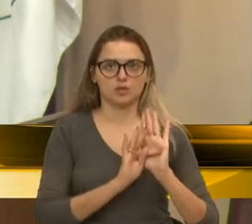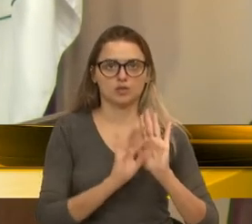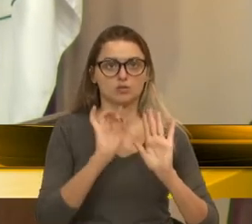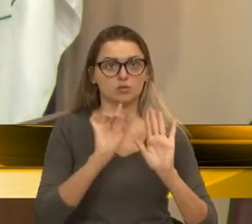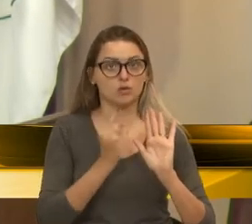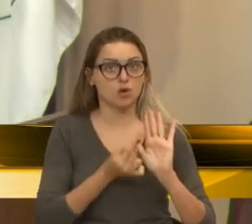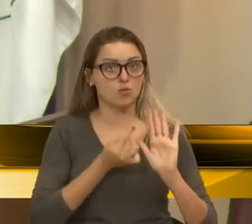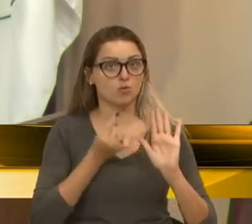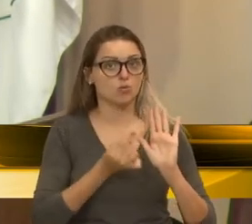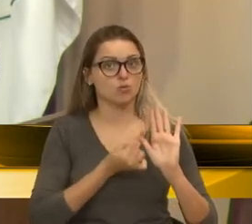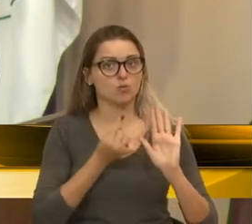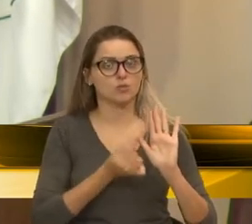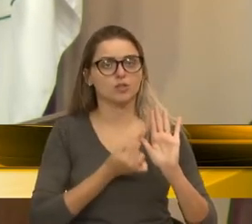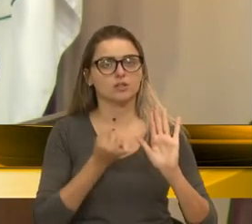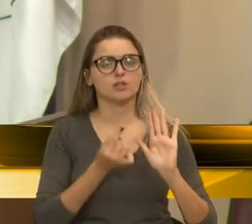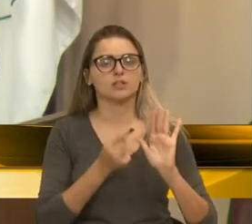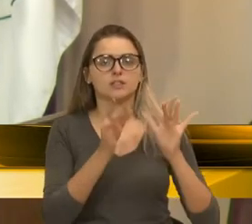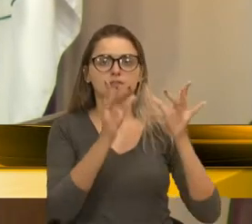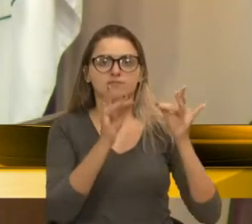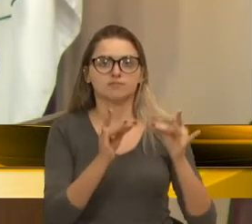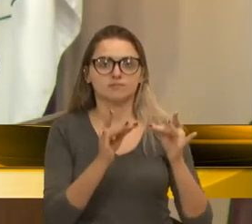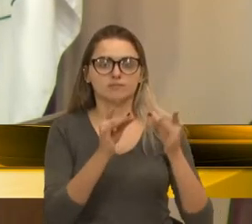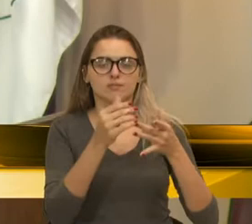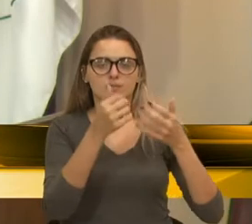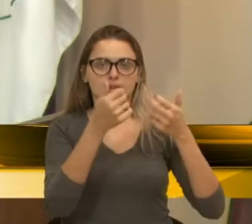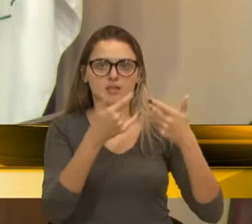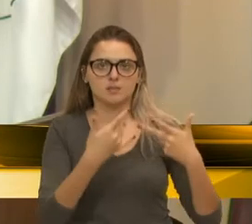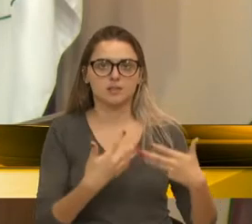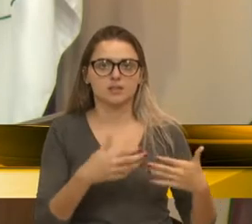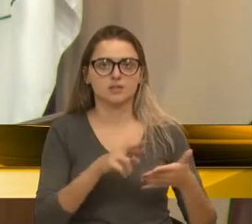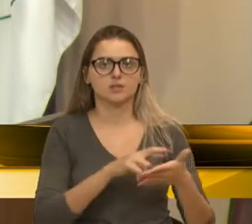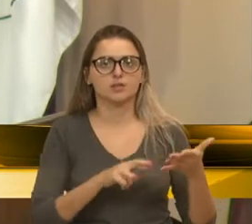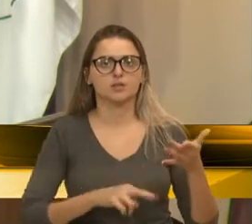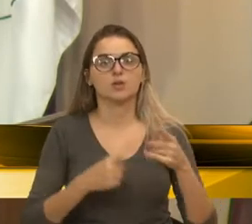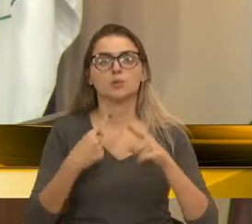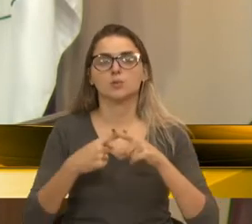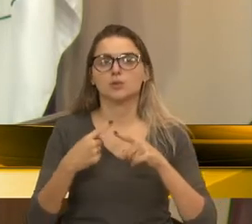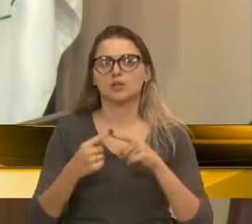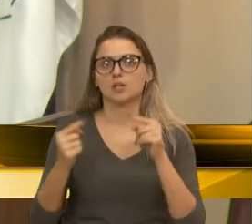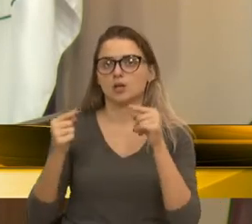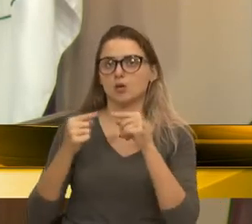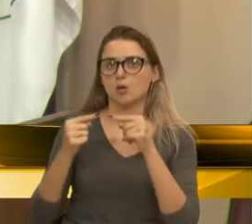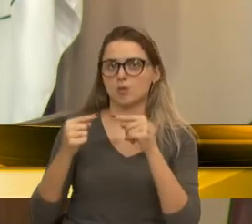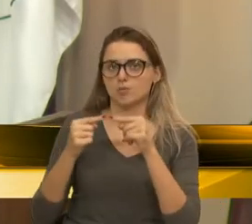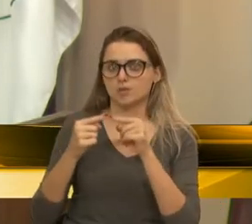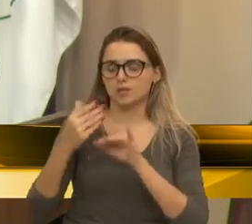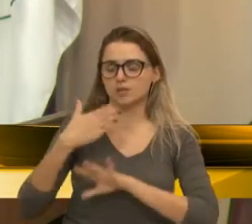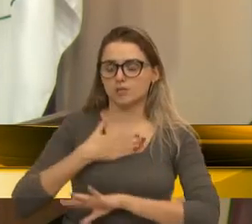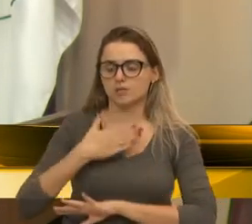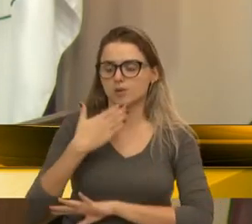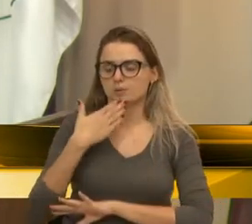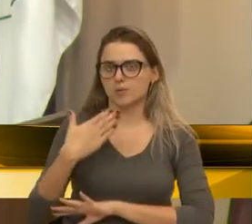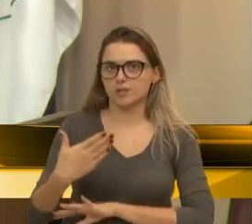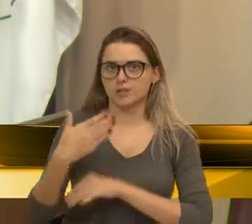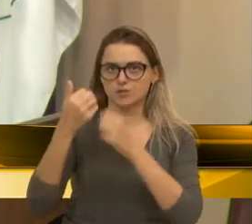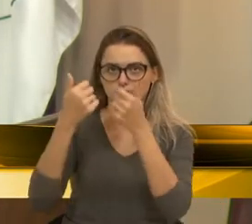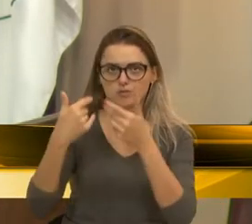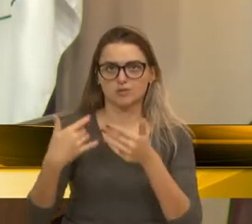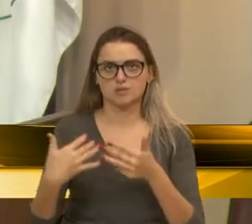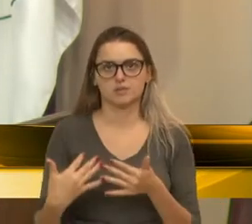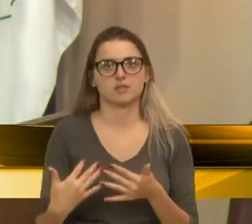um dos itens que fazem parte do relatório, porque eles dialogam com esse pedido de informações que